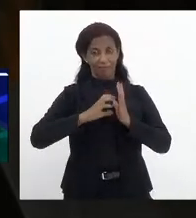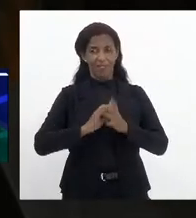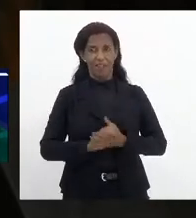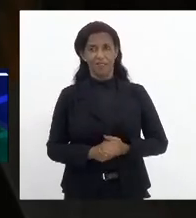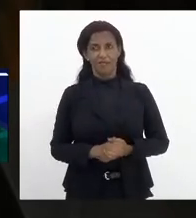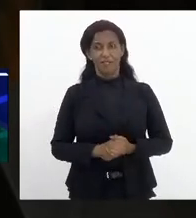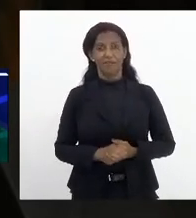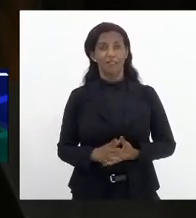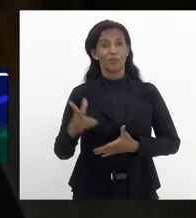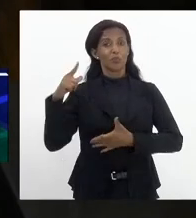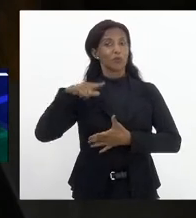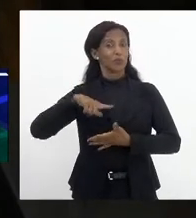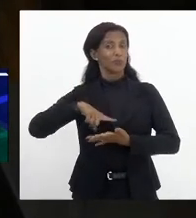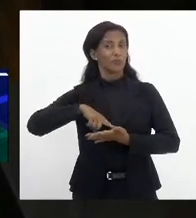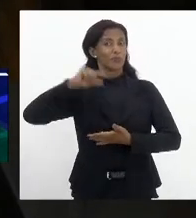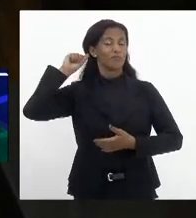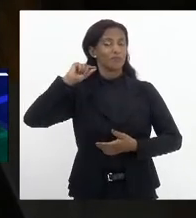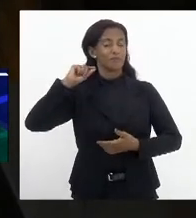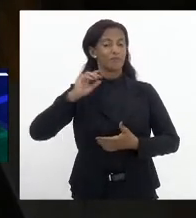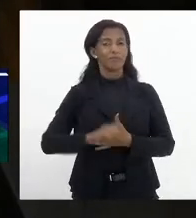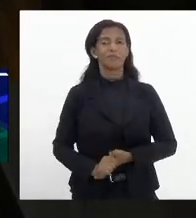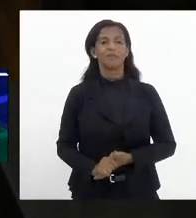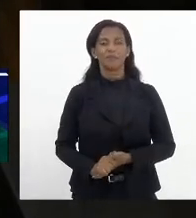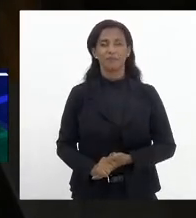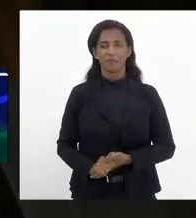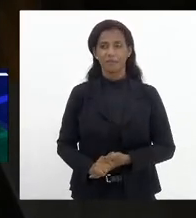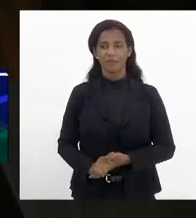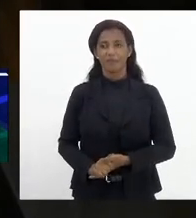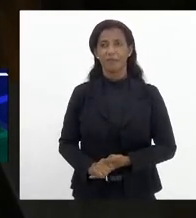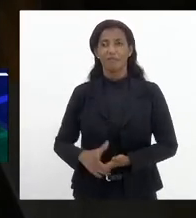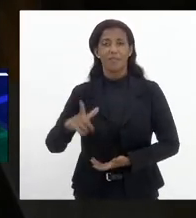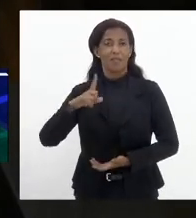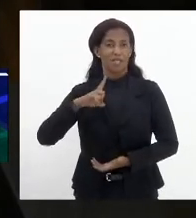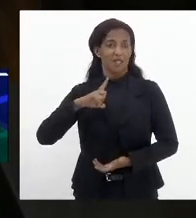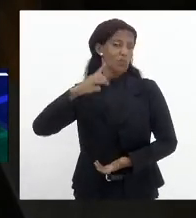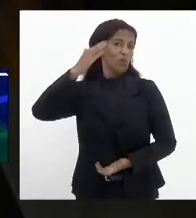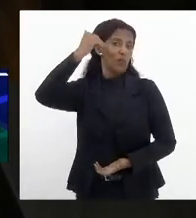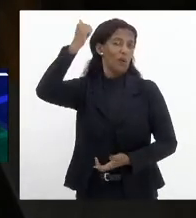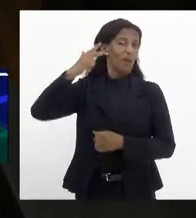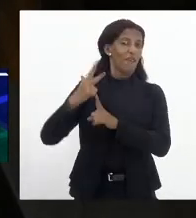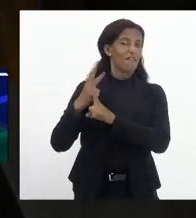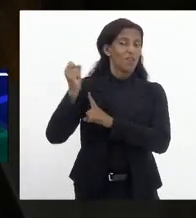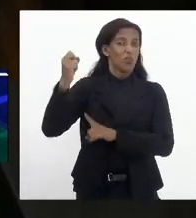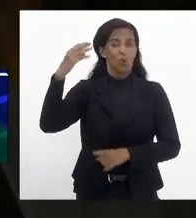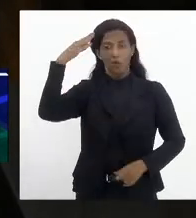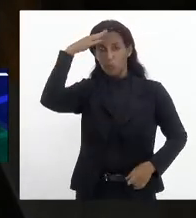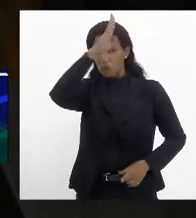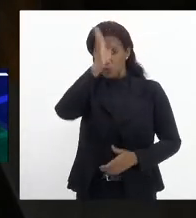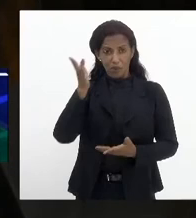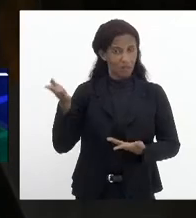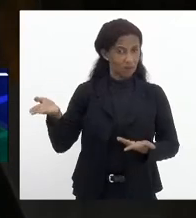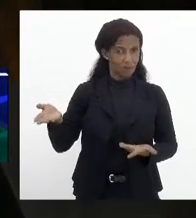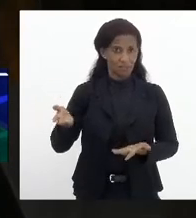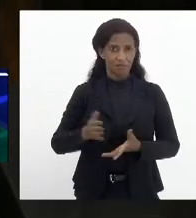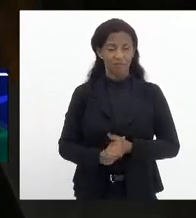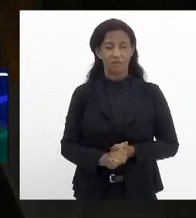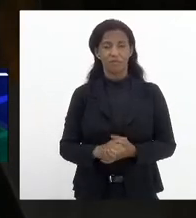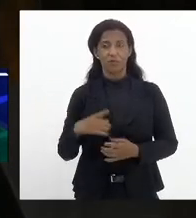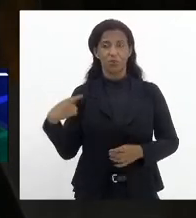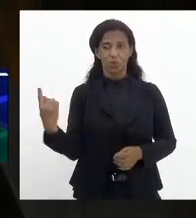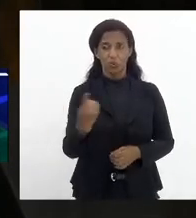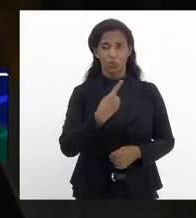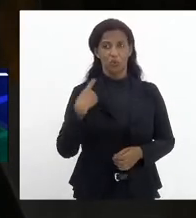foi eleito, teve aí o seu auge com a vitória do presidente Jair Bolsonaro.